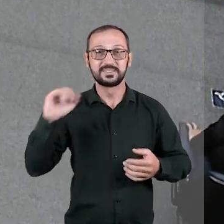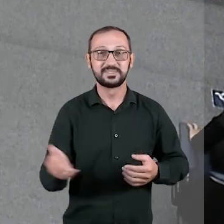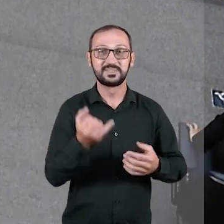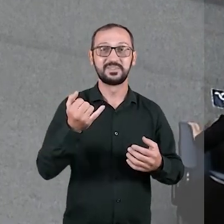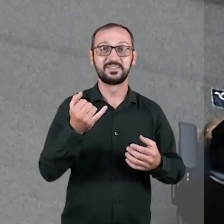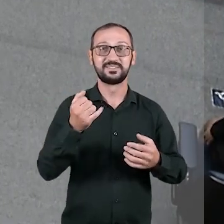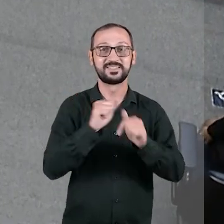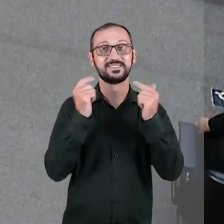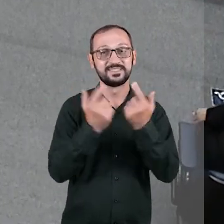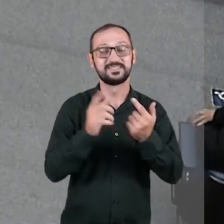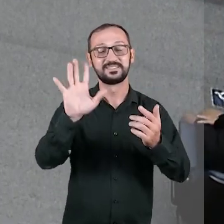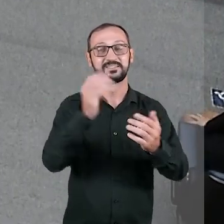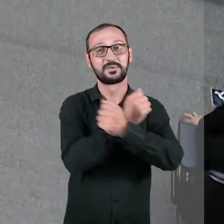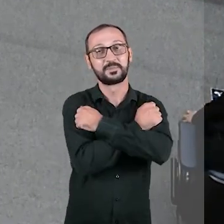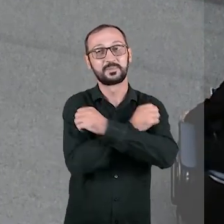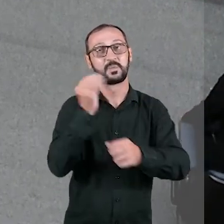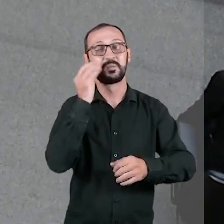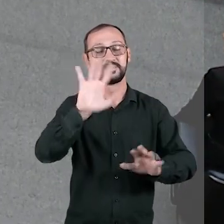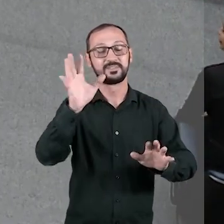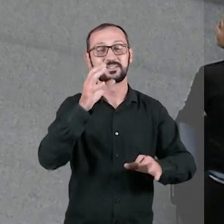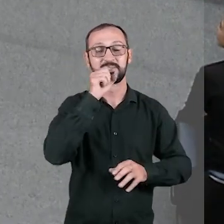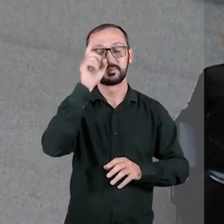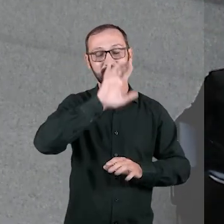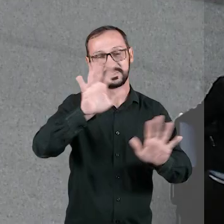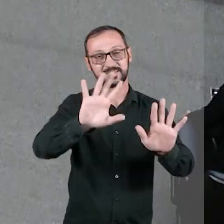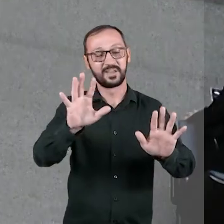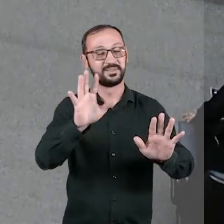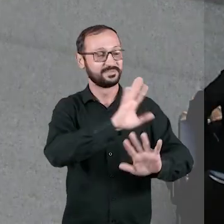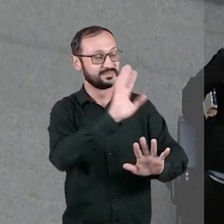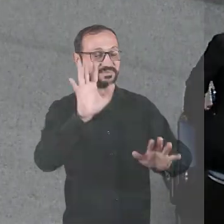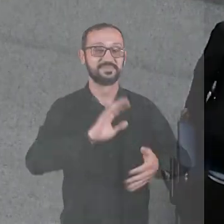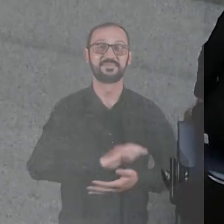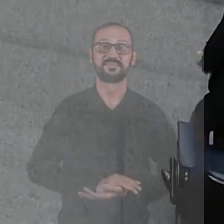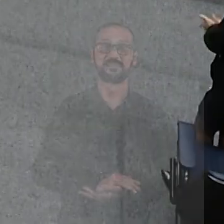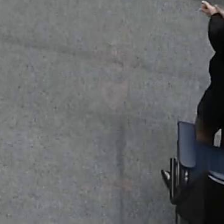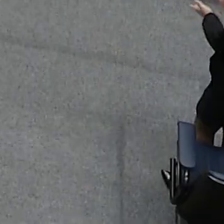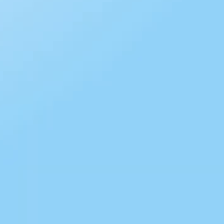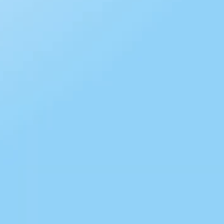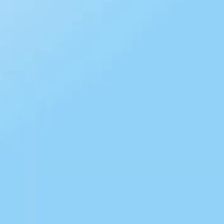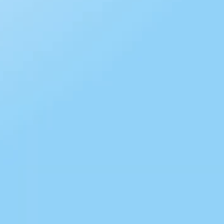Assembleia? Então um abraço, beijo, bom final de semana. Obrigado, Silas, obrigado, Gra.